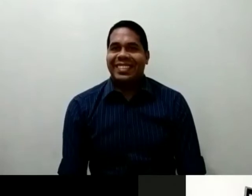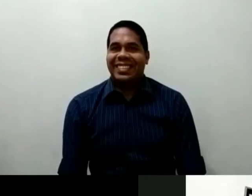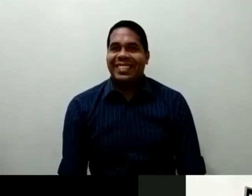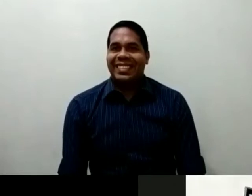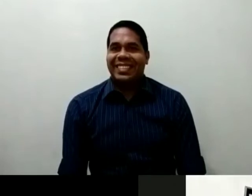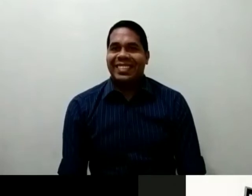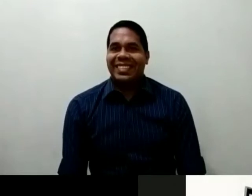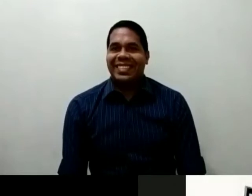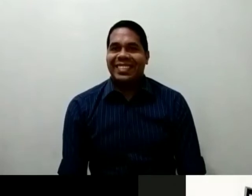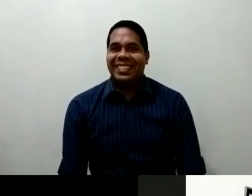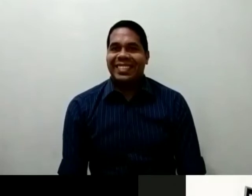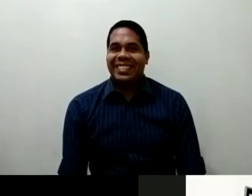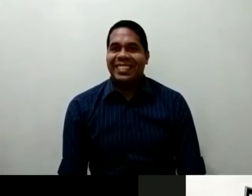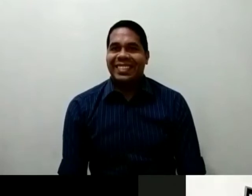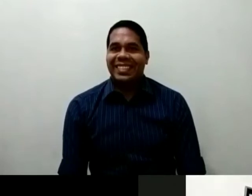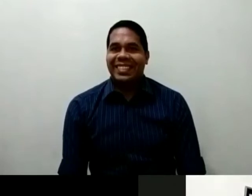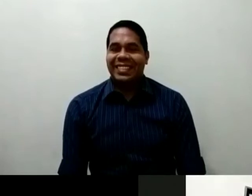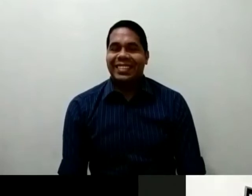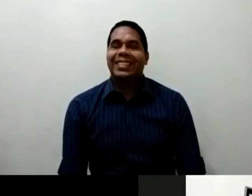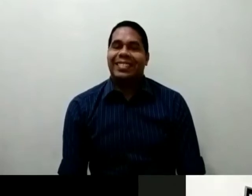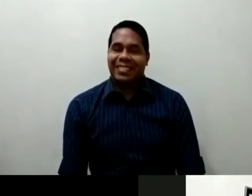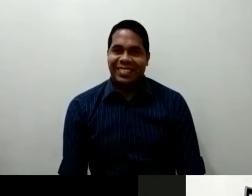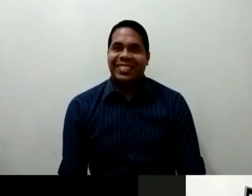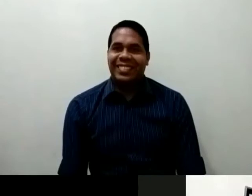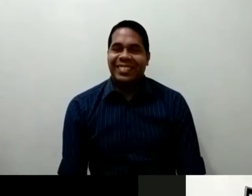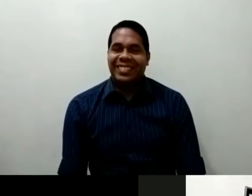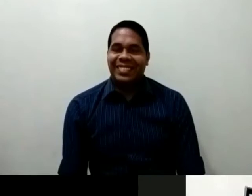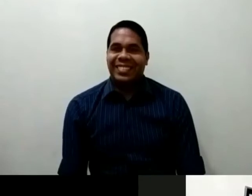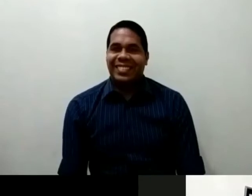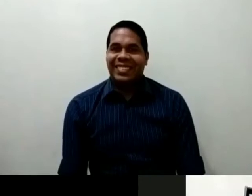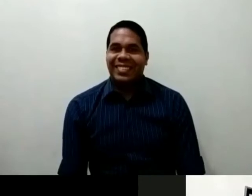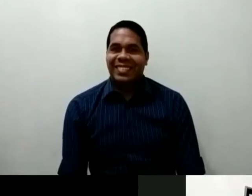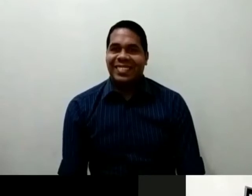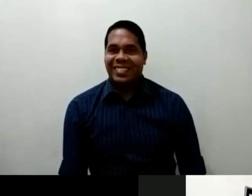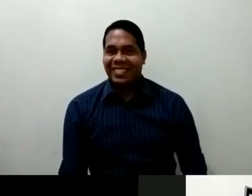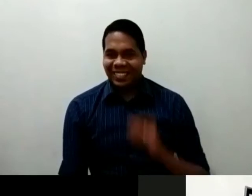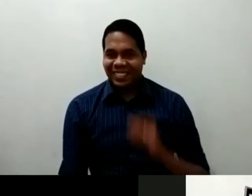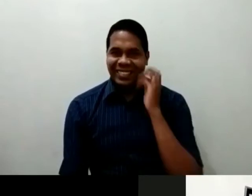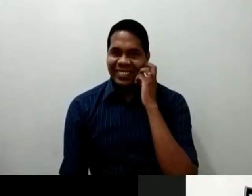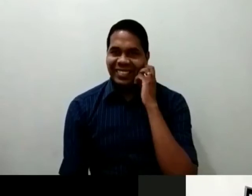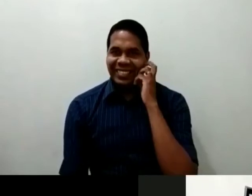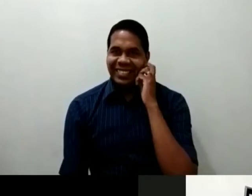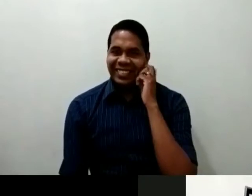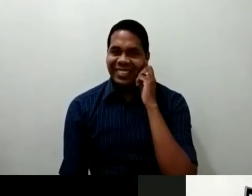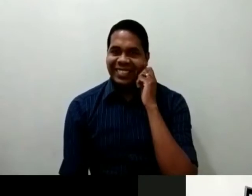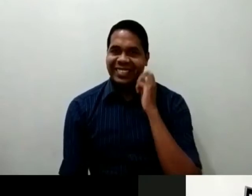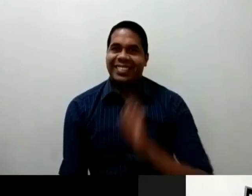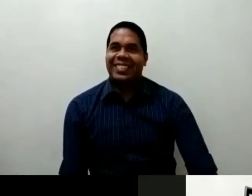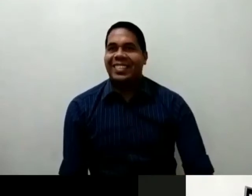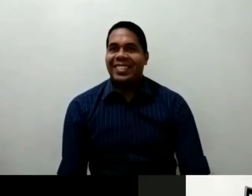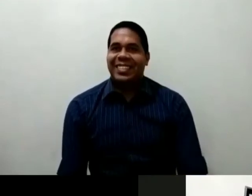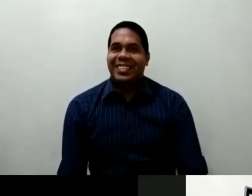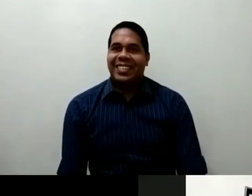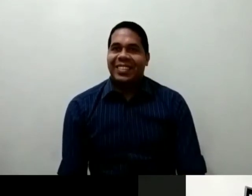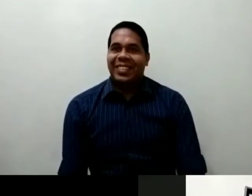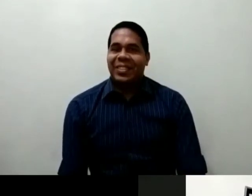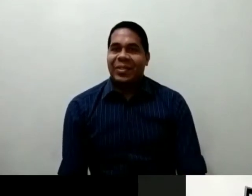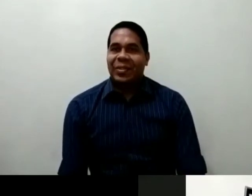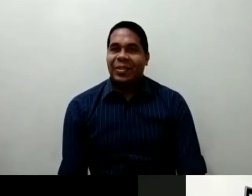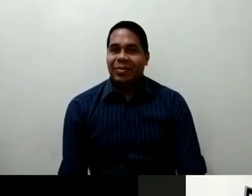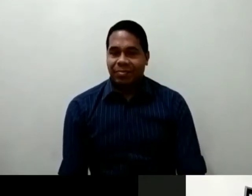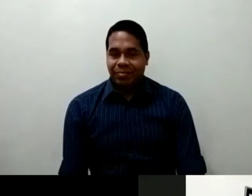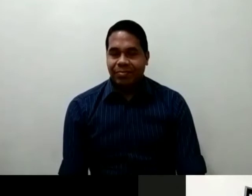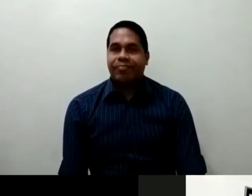já adiantou. E no caso, então, Anderson, quais foram assim,